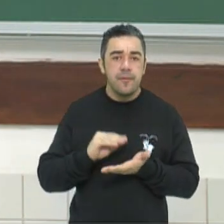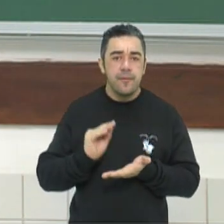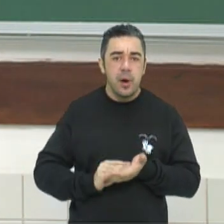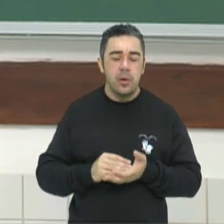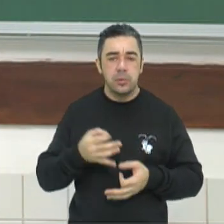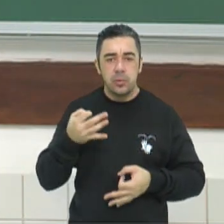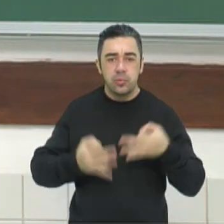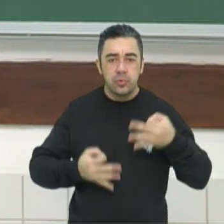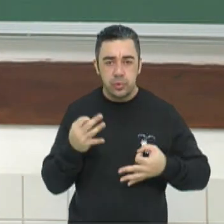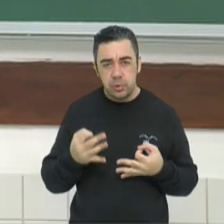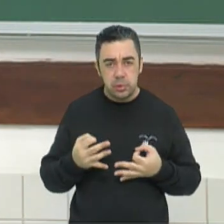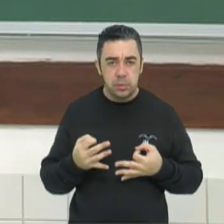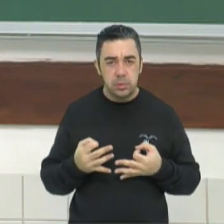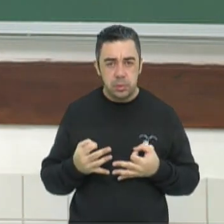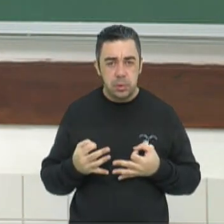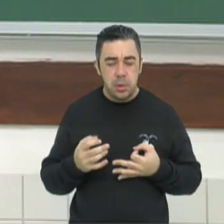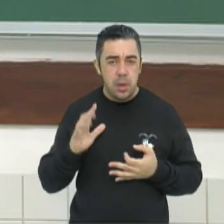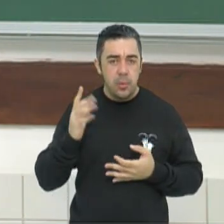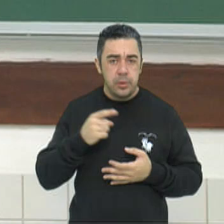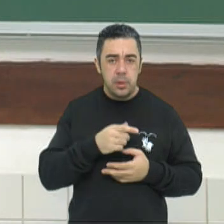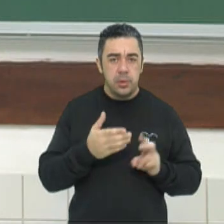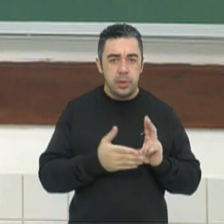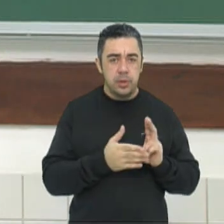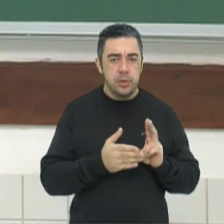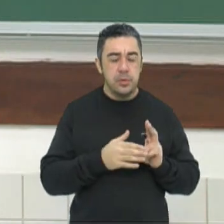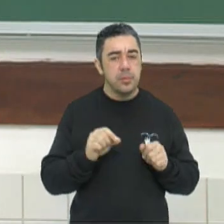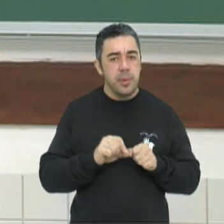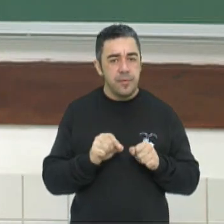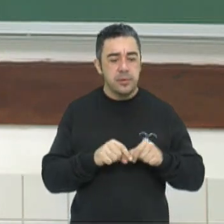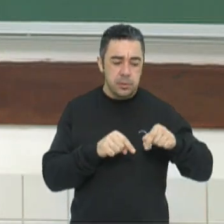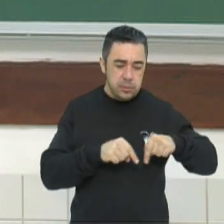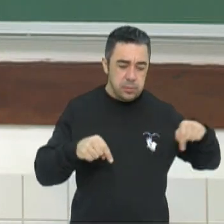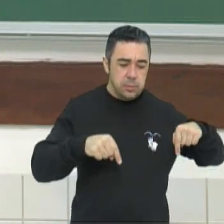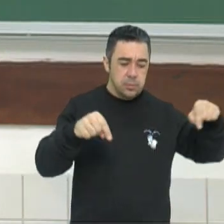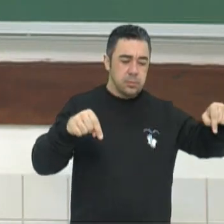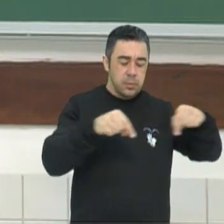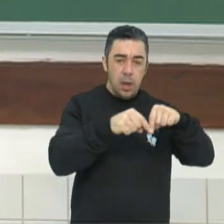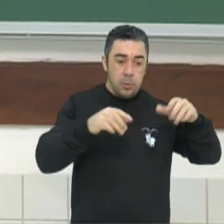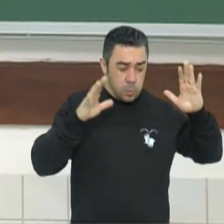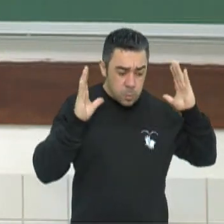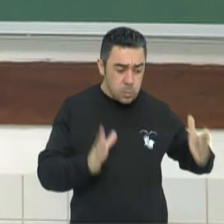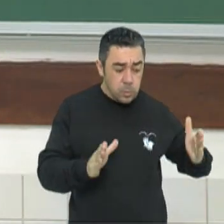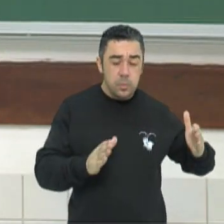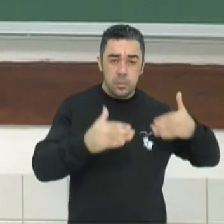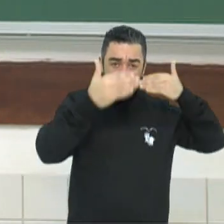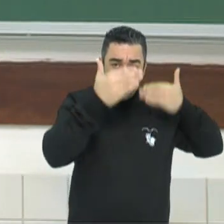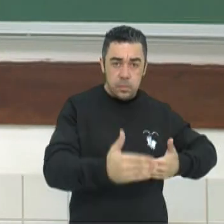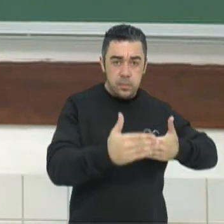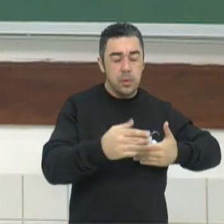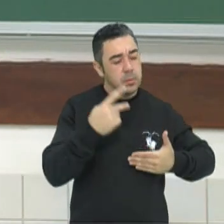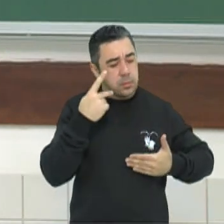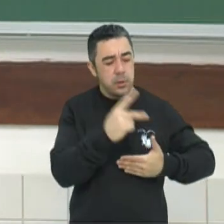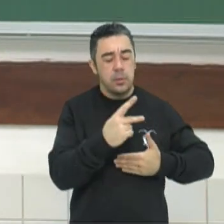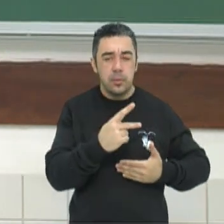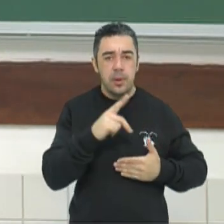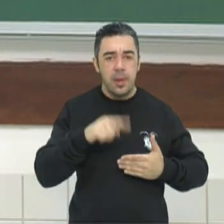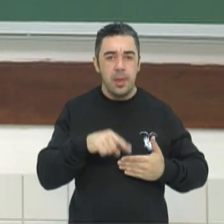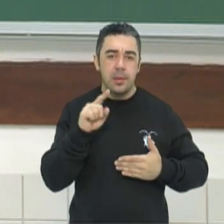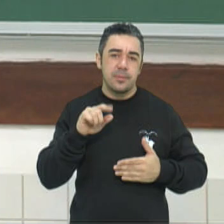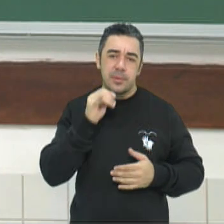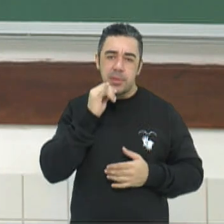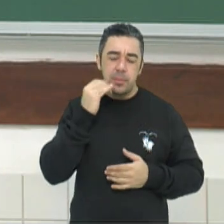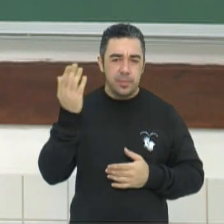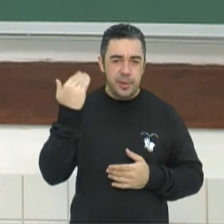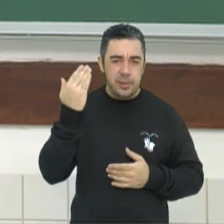índios passavam quando dos aldeamentos, ou seja, desse controle dessas colônias que serviam